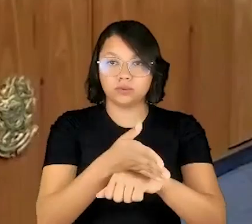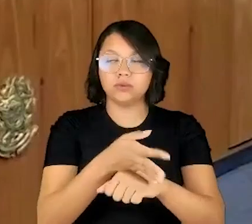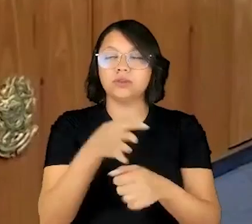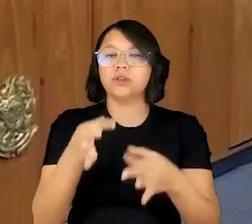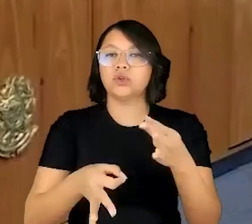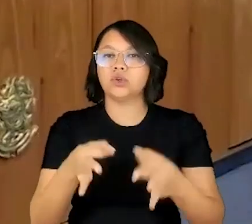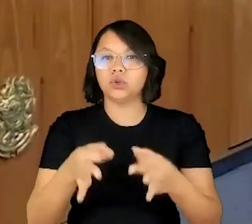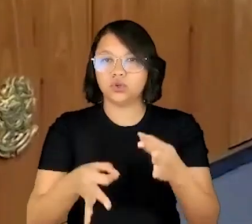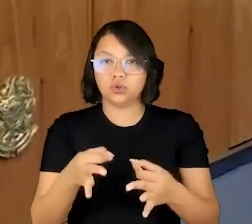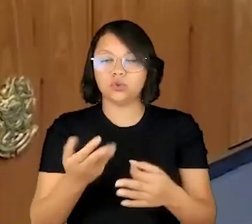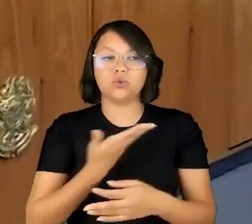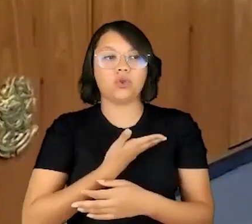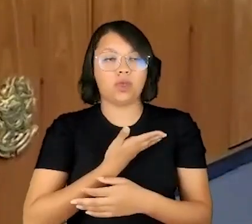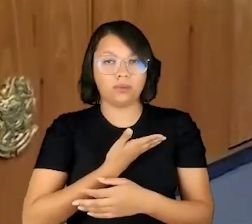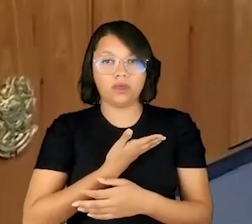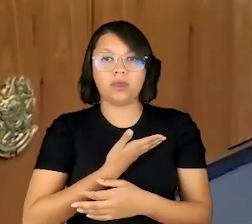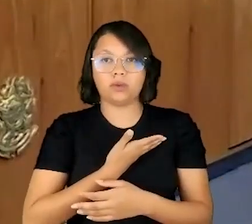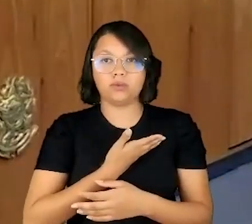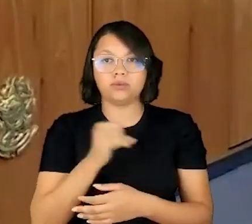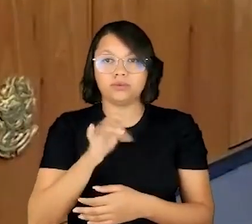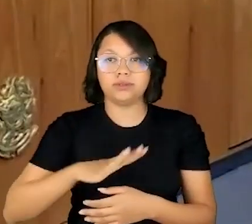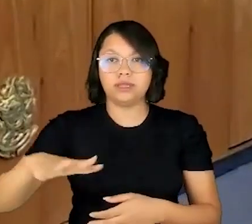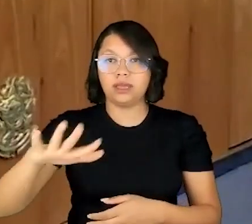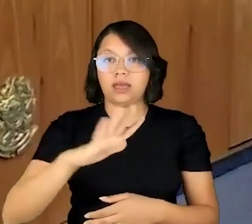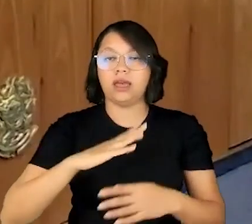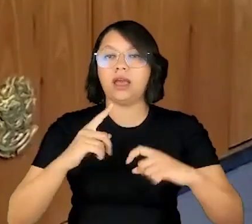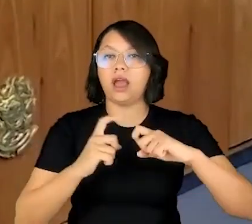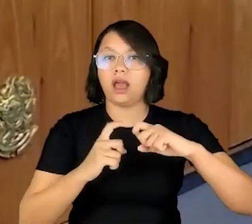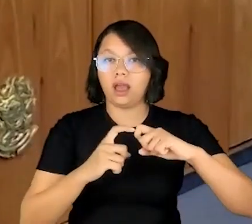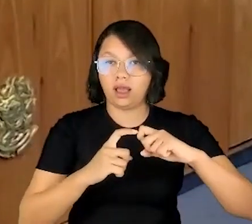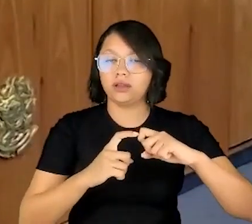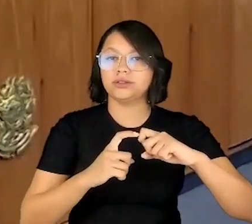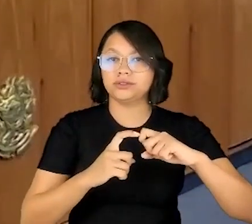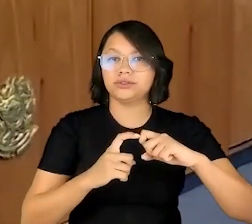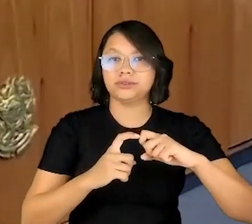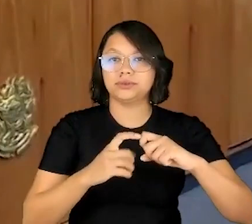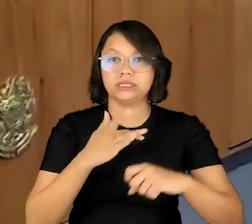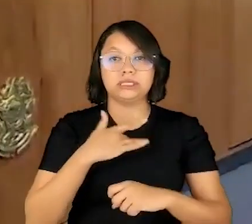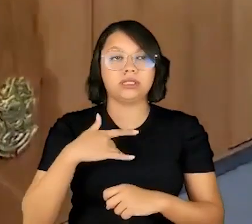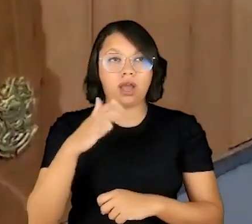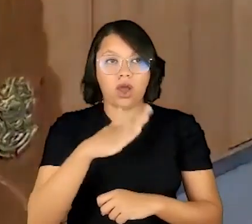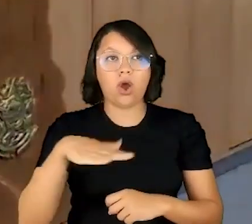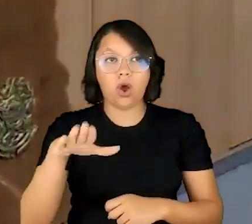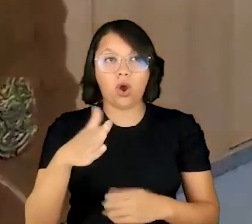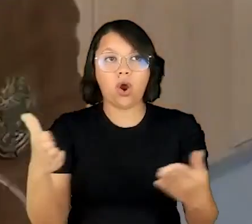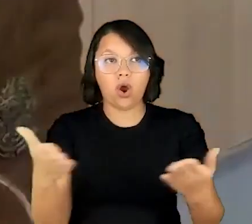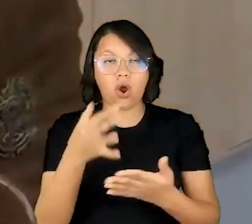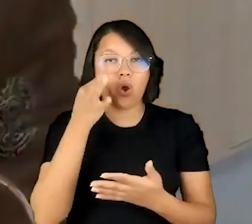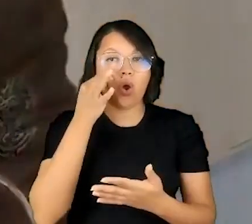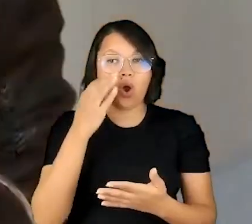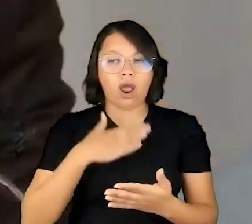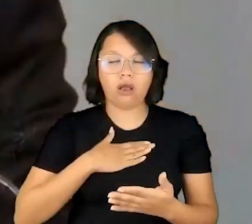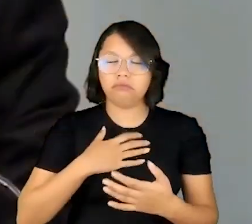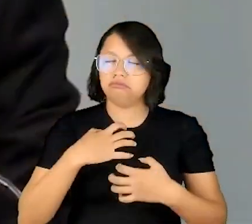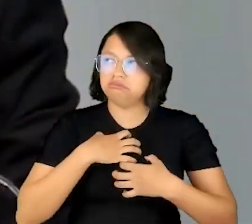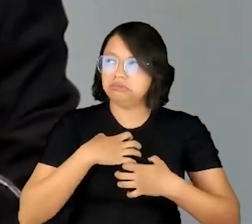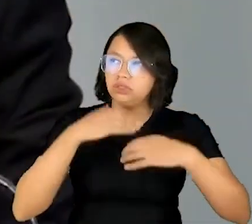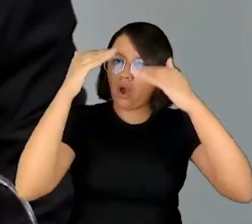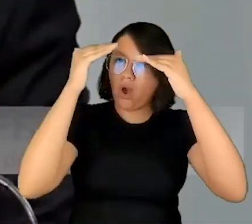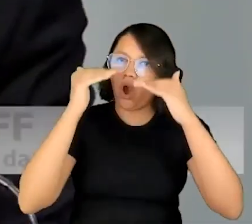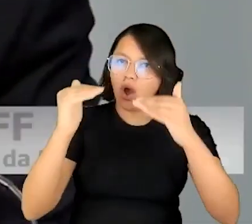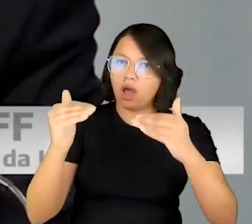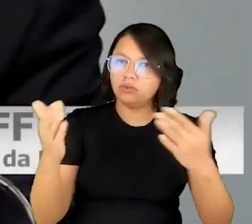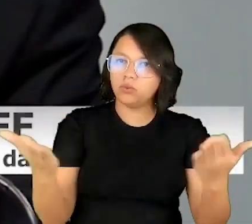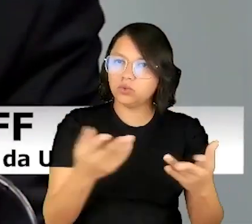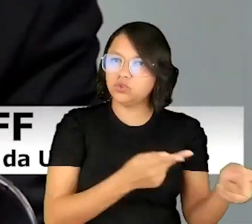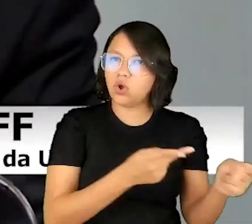magistratura e os colegas da área médica que estão, área da saúde, que estão aqui presentes. Eu fiquei muito honrado com o convite,